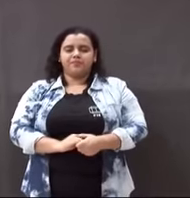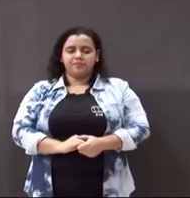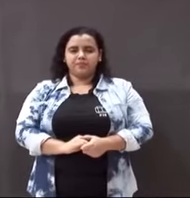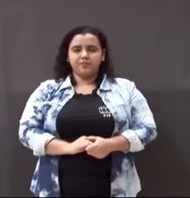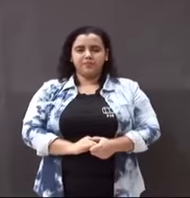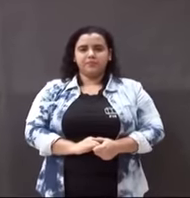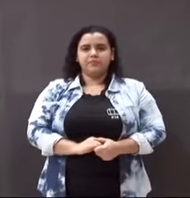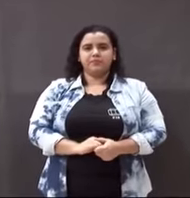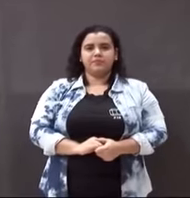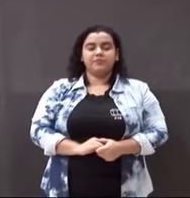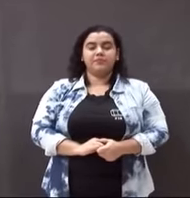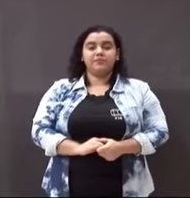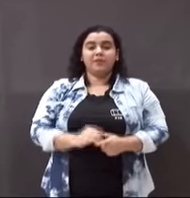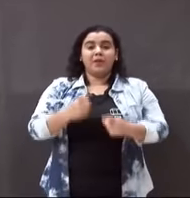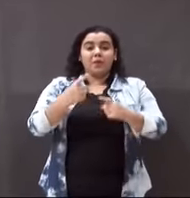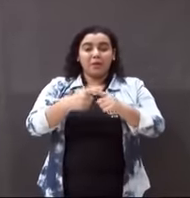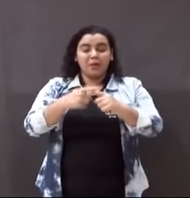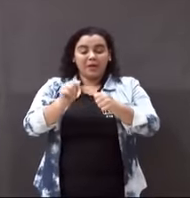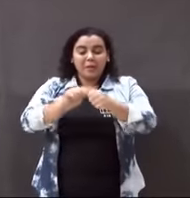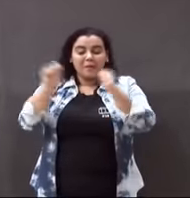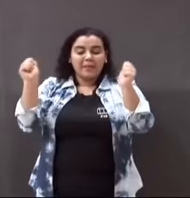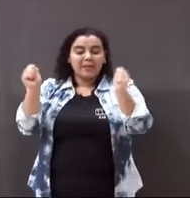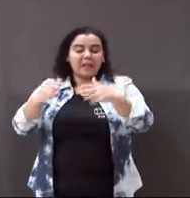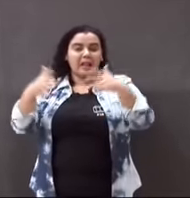Porque milagre gera curioso,